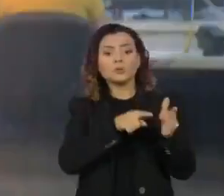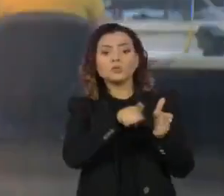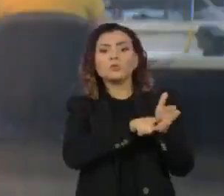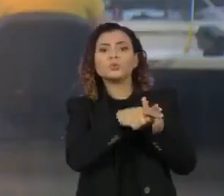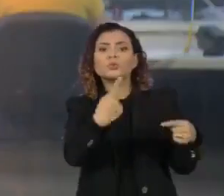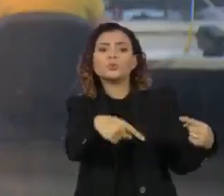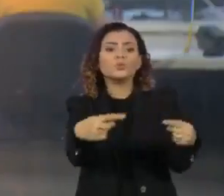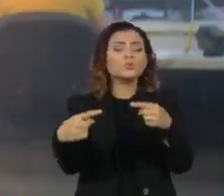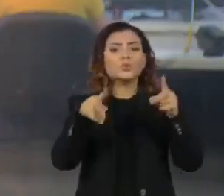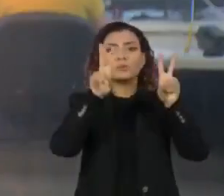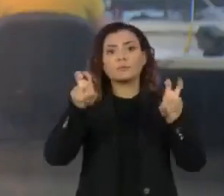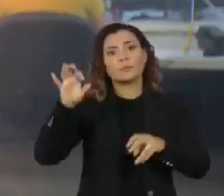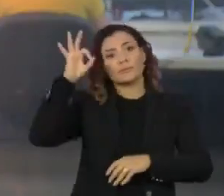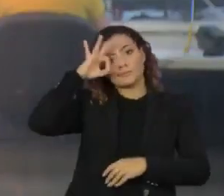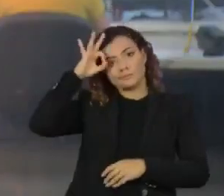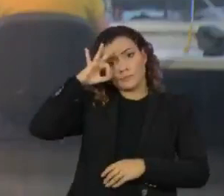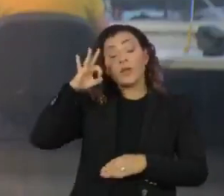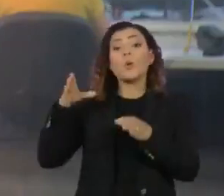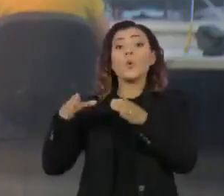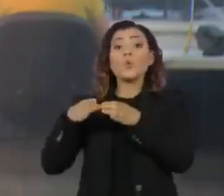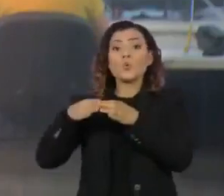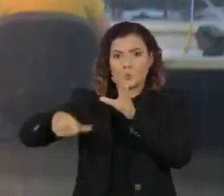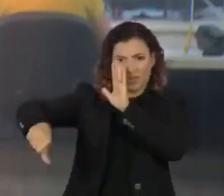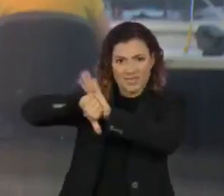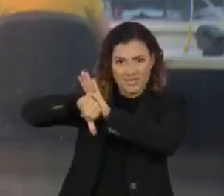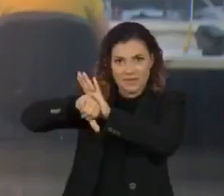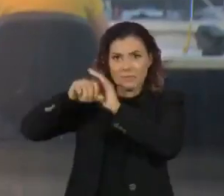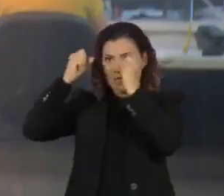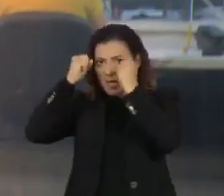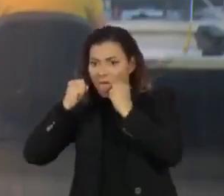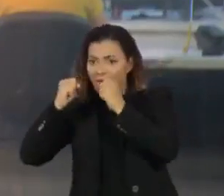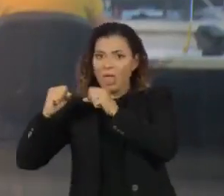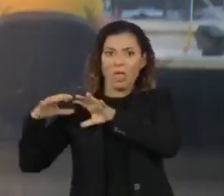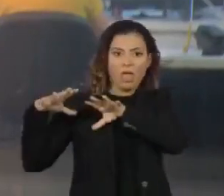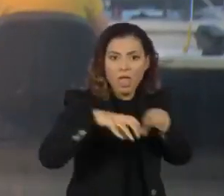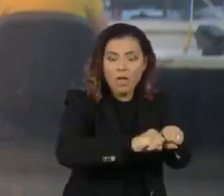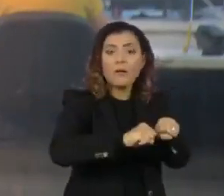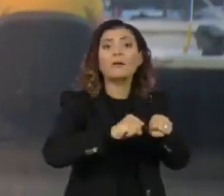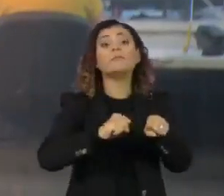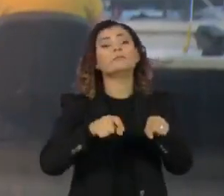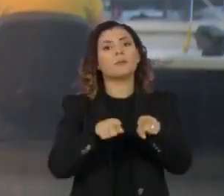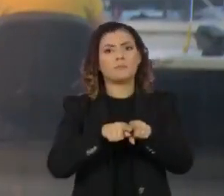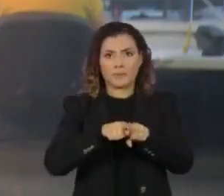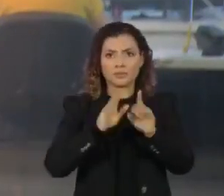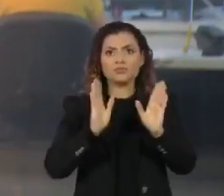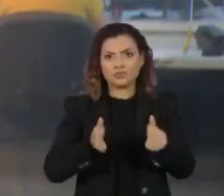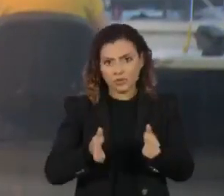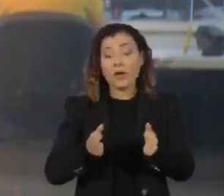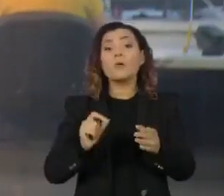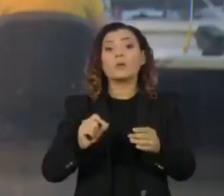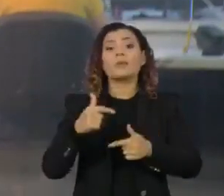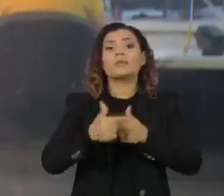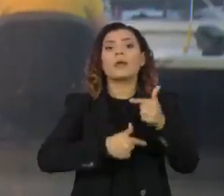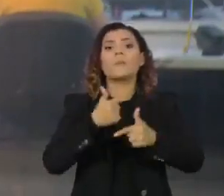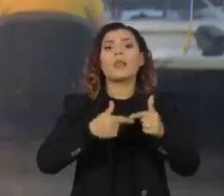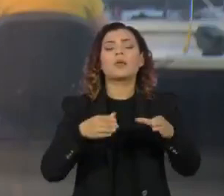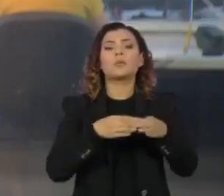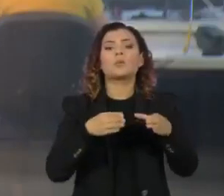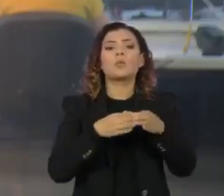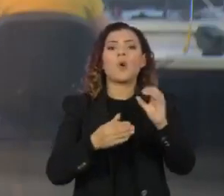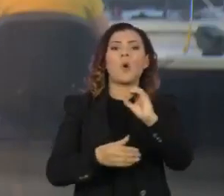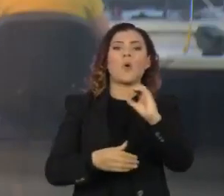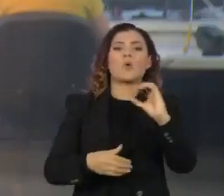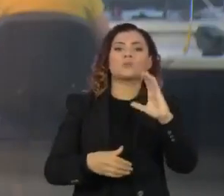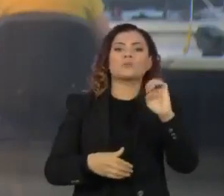Afeganistão. O Talibã, que já havia anistiado afegãos como tradutores, por exemplo, que trabalharam para as tropas